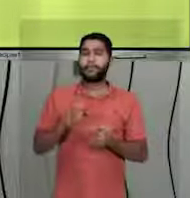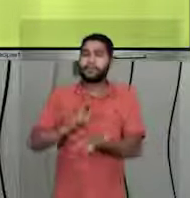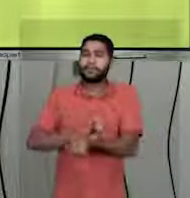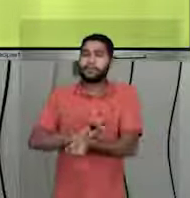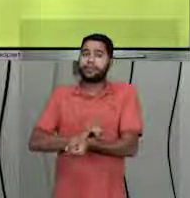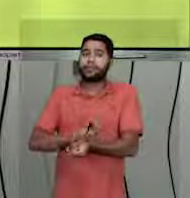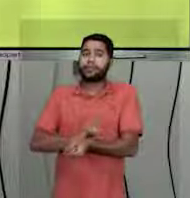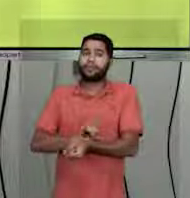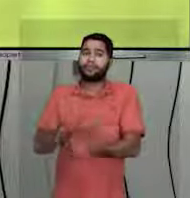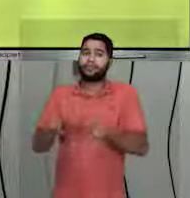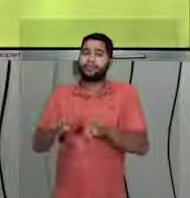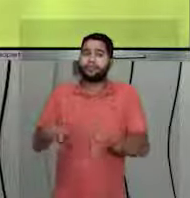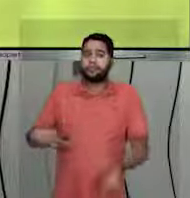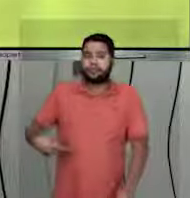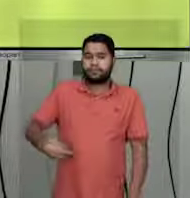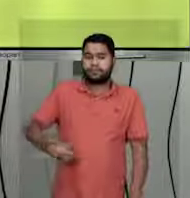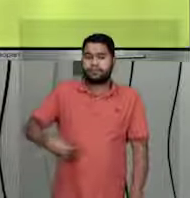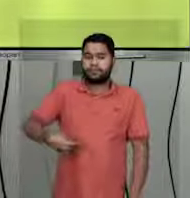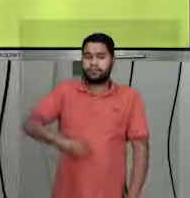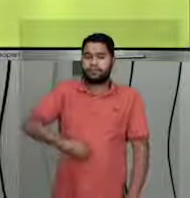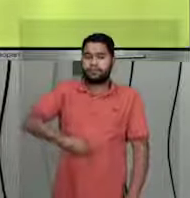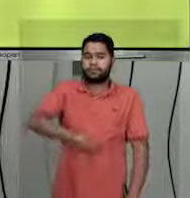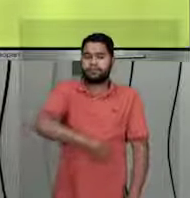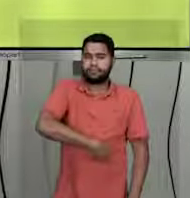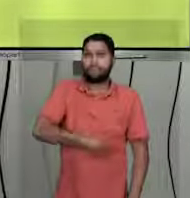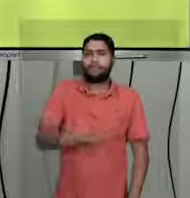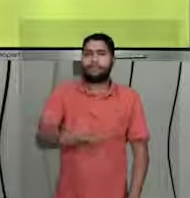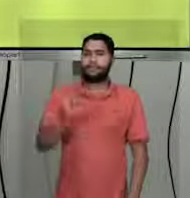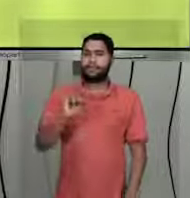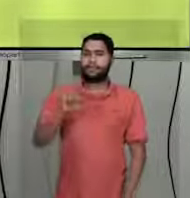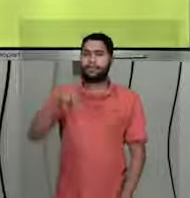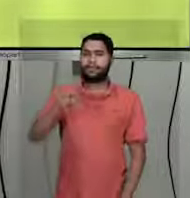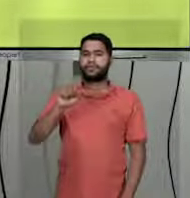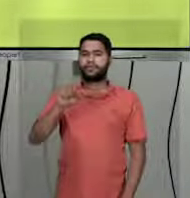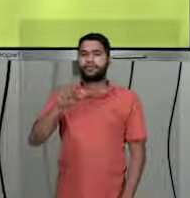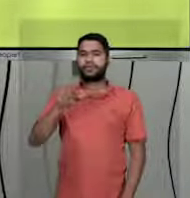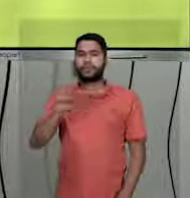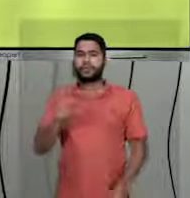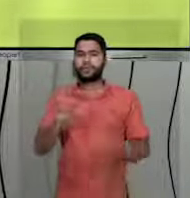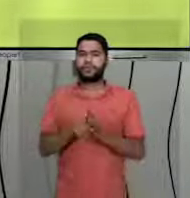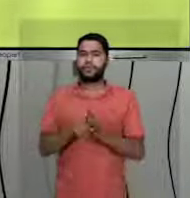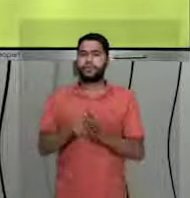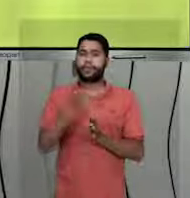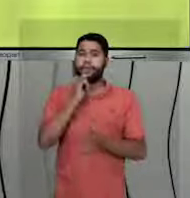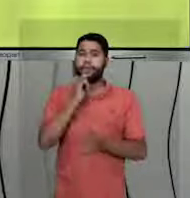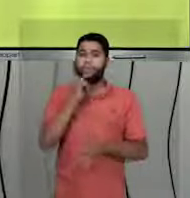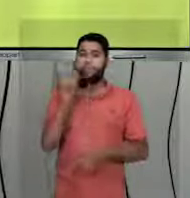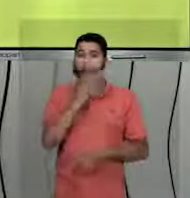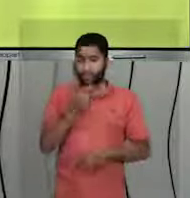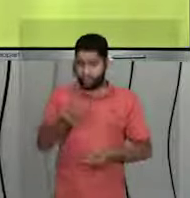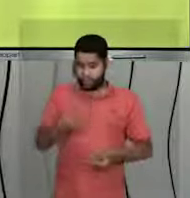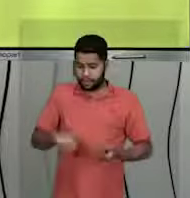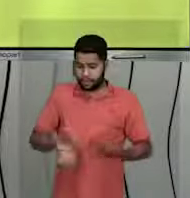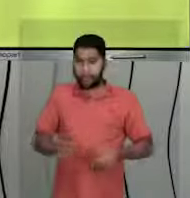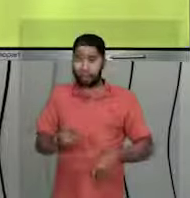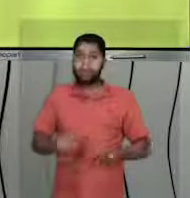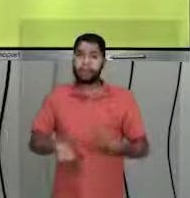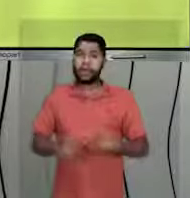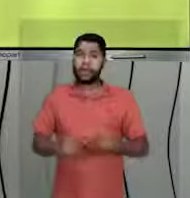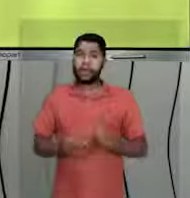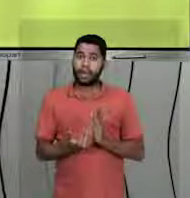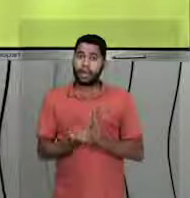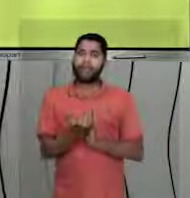tomar insulina. Tá certo? A insulina ela vai capturar aquele açúcar que está em circulação sanguínea em excesso, né, e